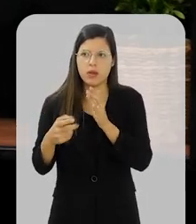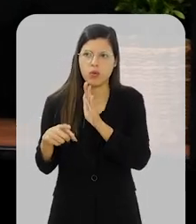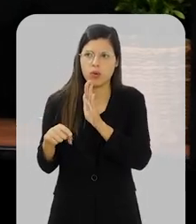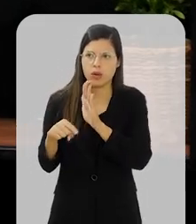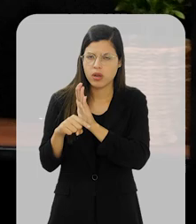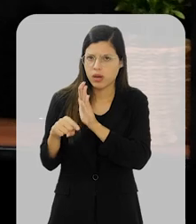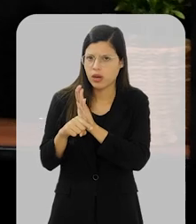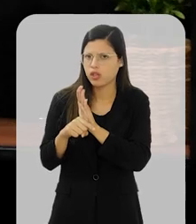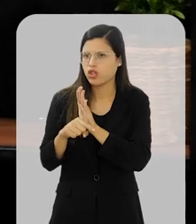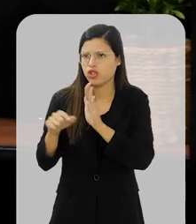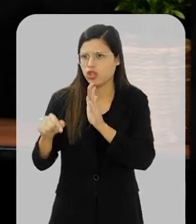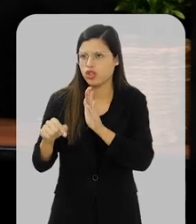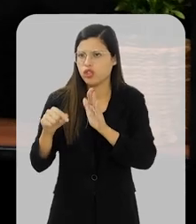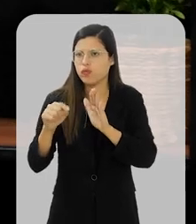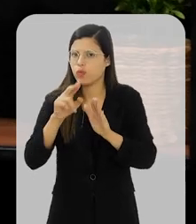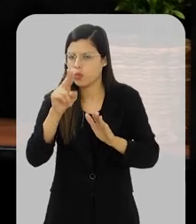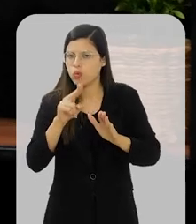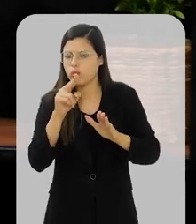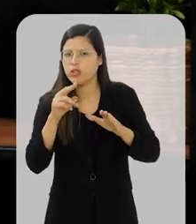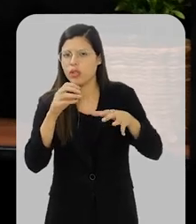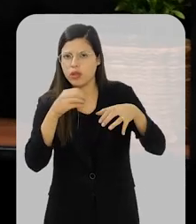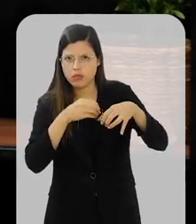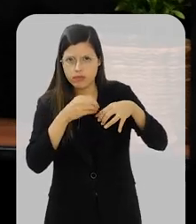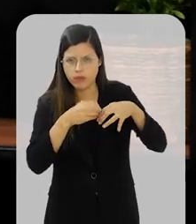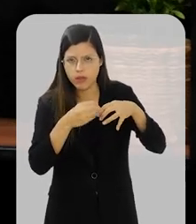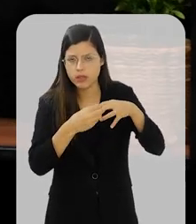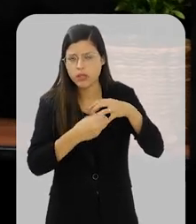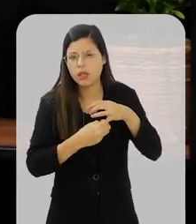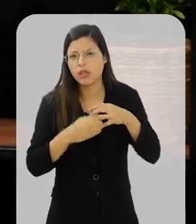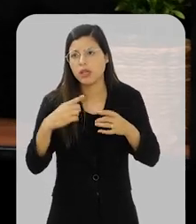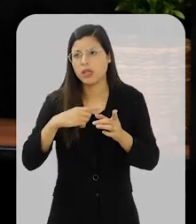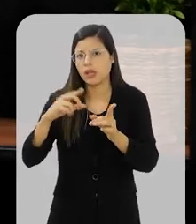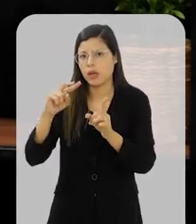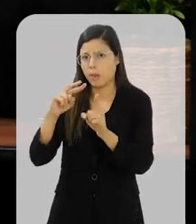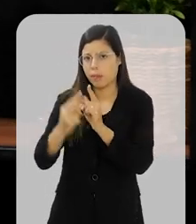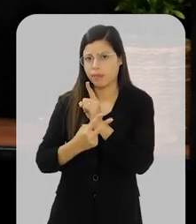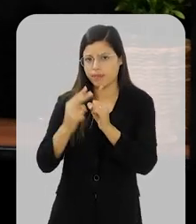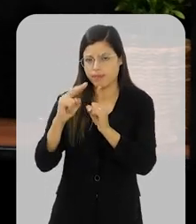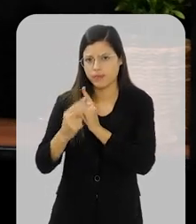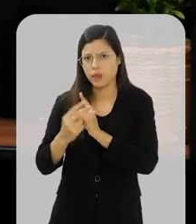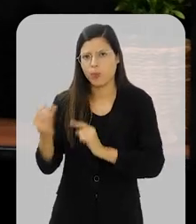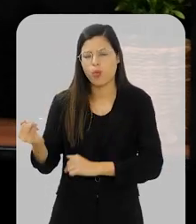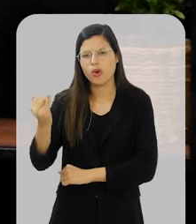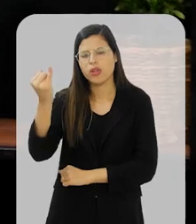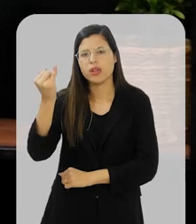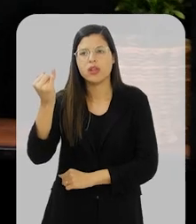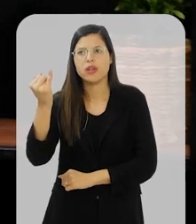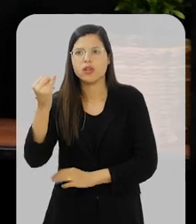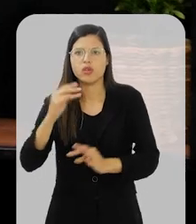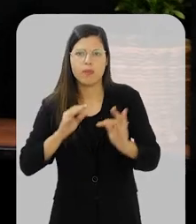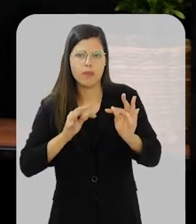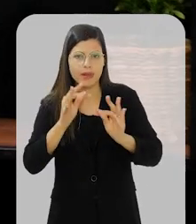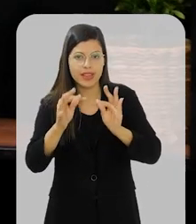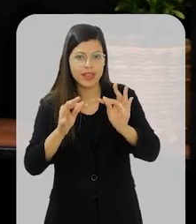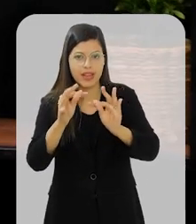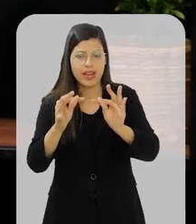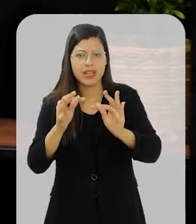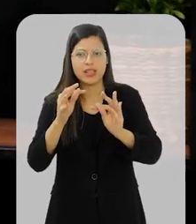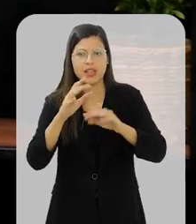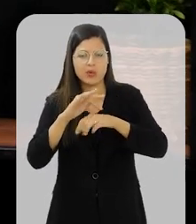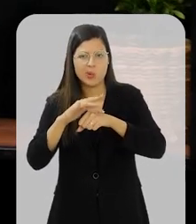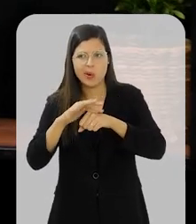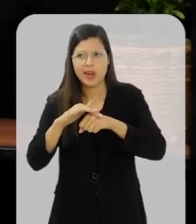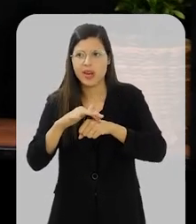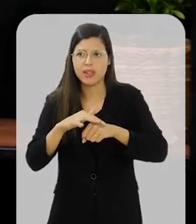o extrato hidroalcoólico do caroço do açaí. Então, assim, tem realmente uma perspectiva importante para tratar a doença sem